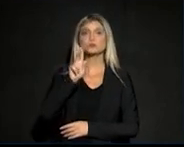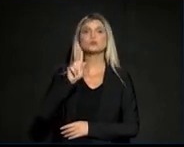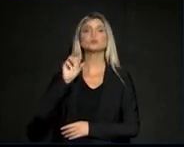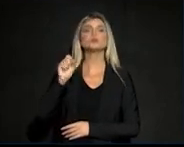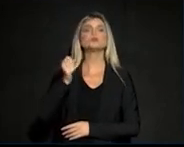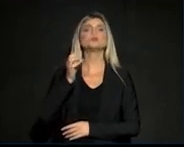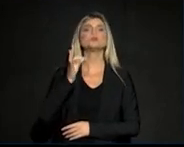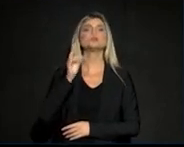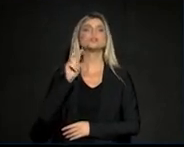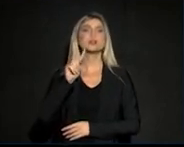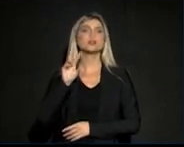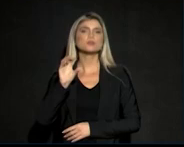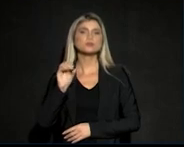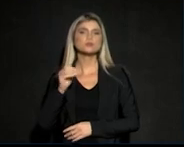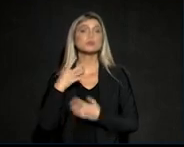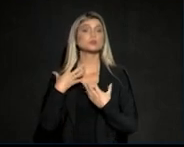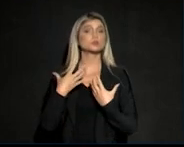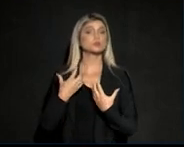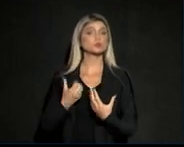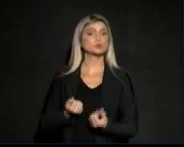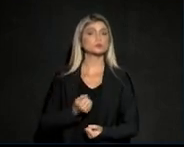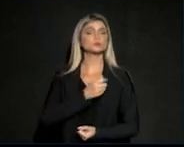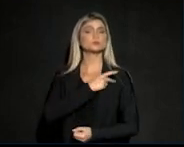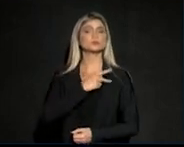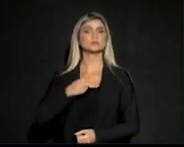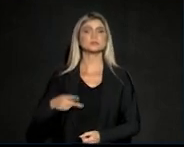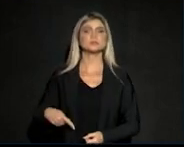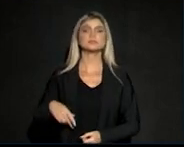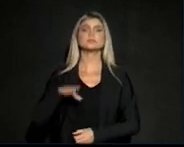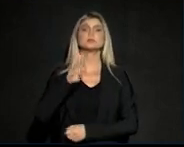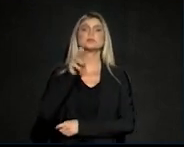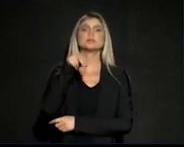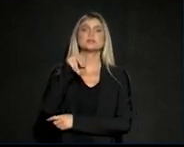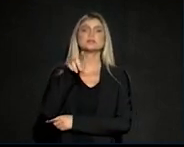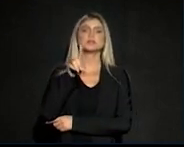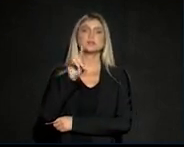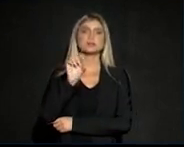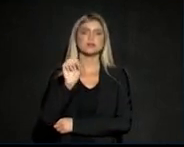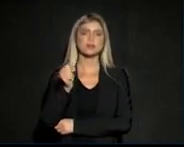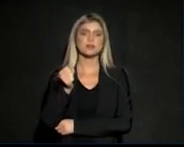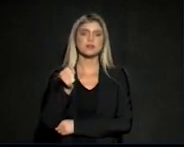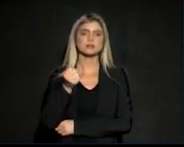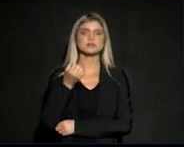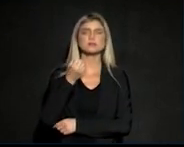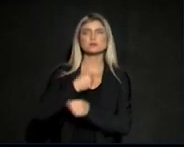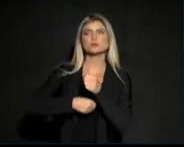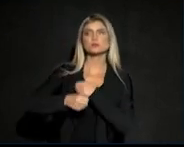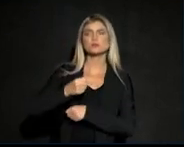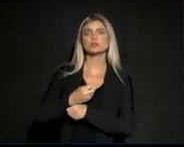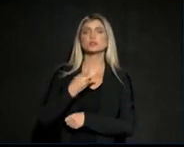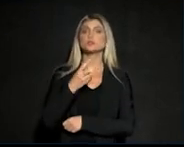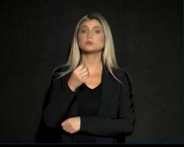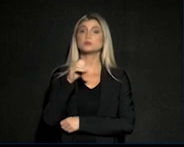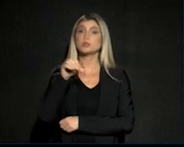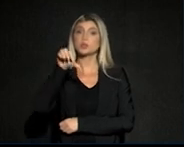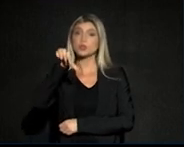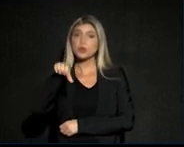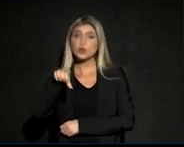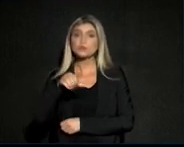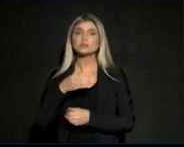assumiu a presidência da MDS em 2009 e até e ela Marques a um pouco menos de dois meses